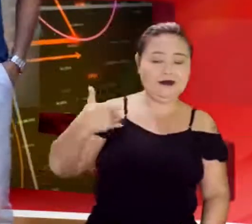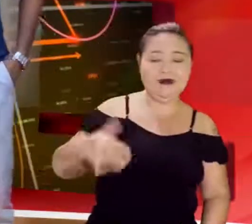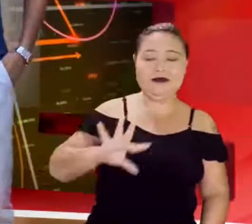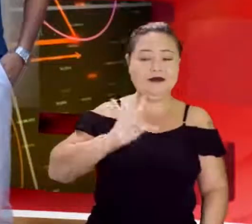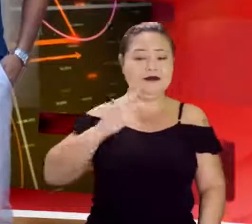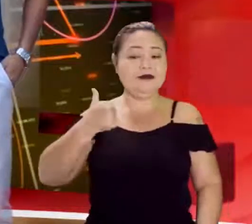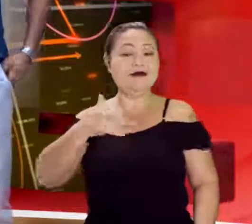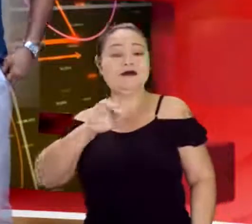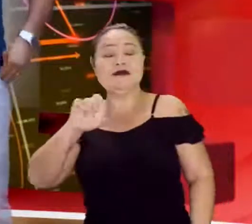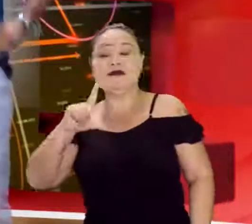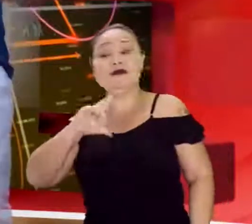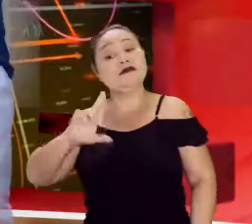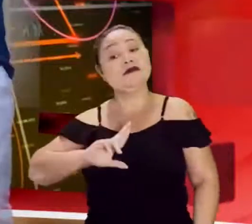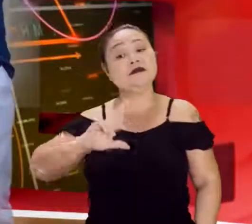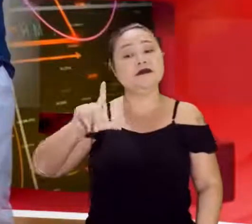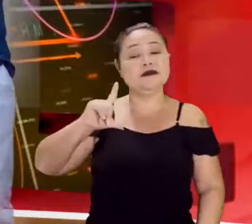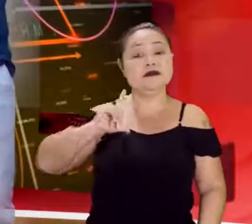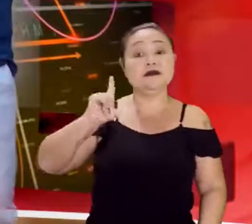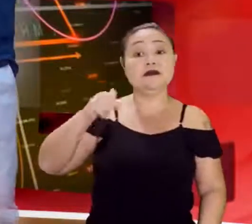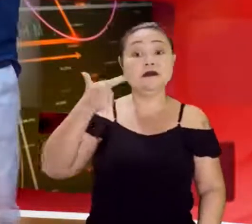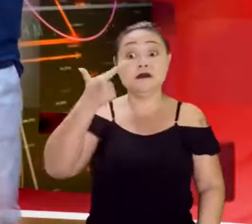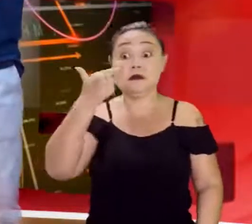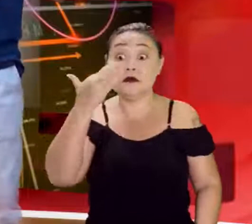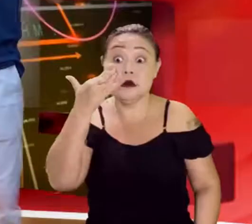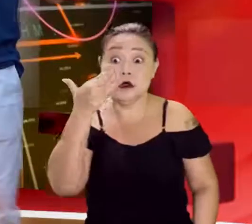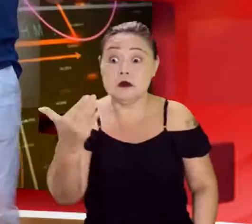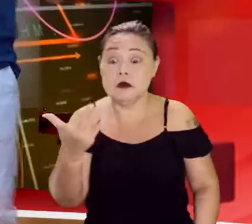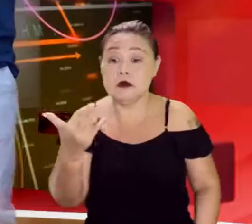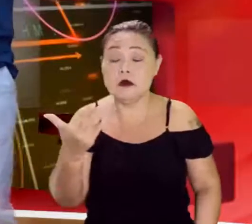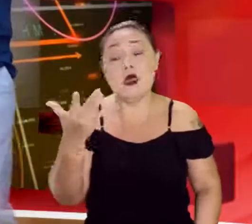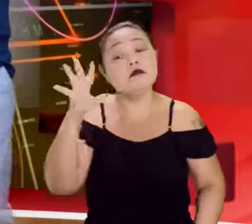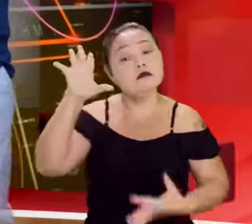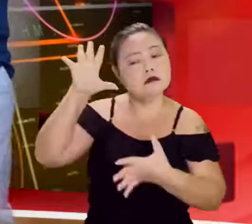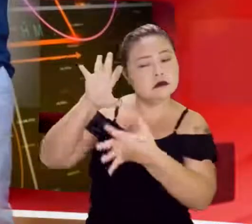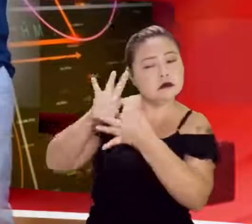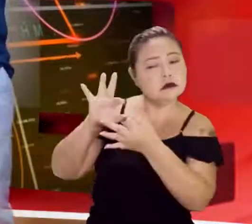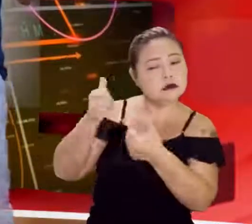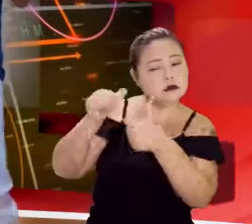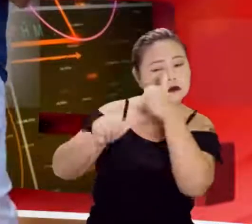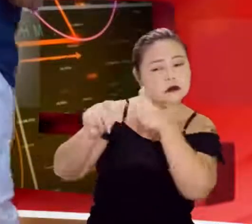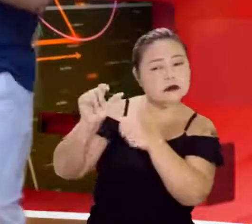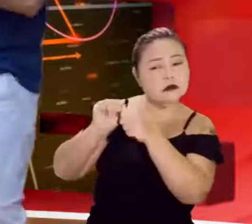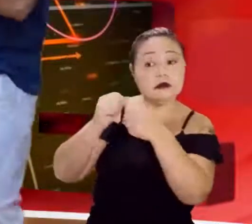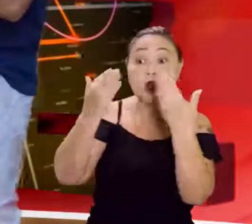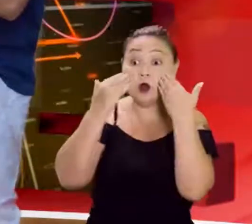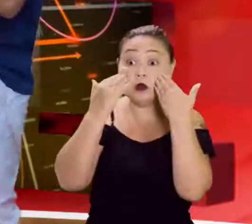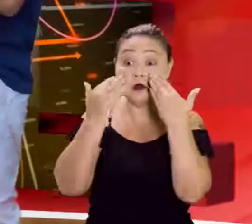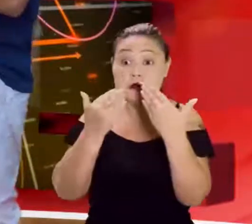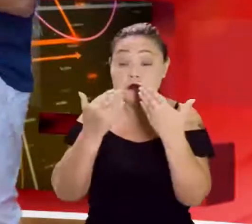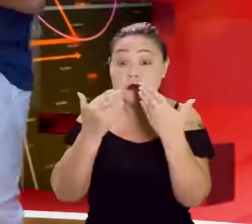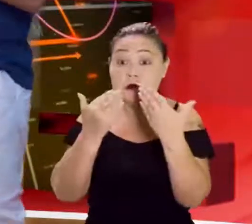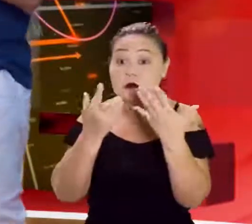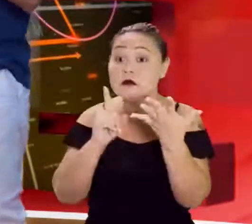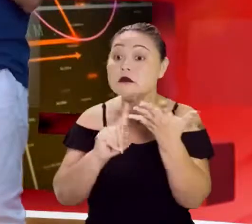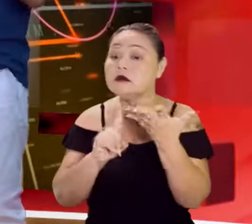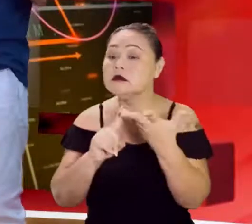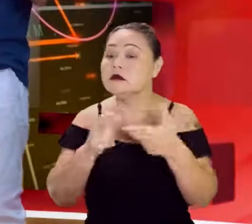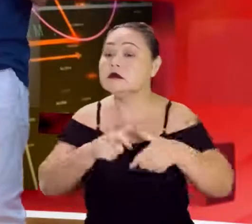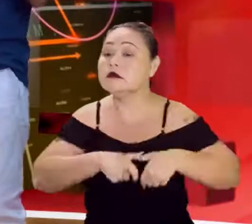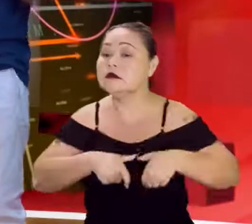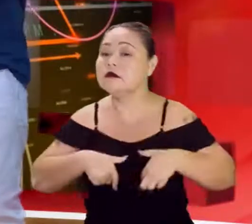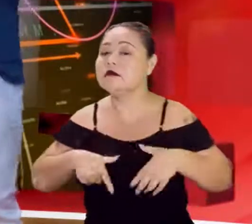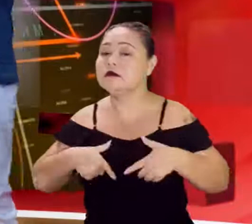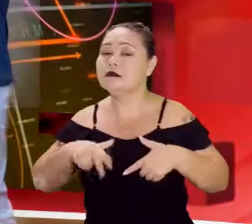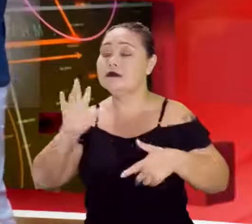sou top, eu sou fera. Que é a diferença do óbvio pro lógico. Olhei. Quantos buracos? A